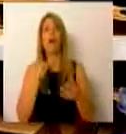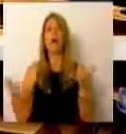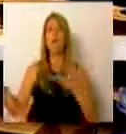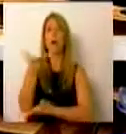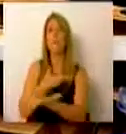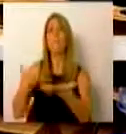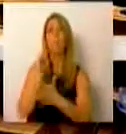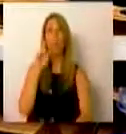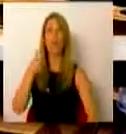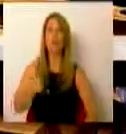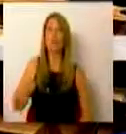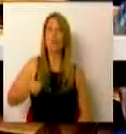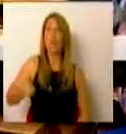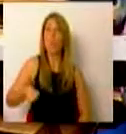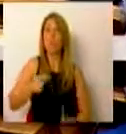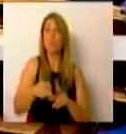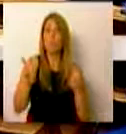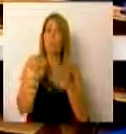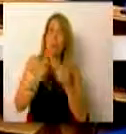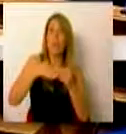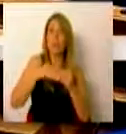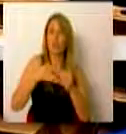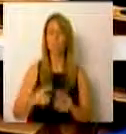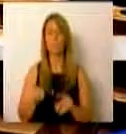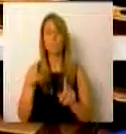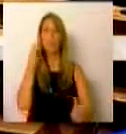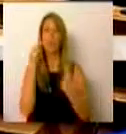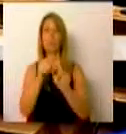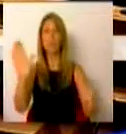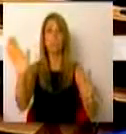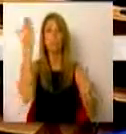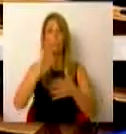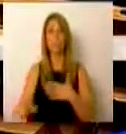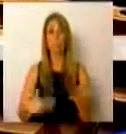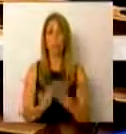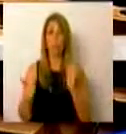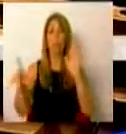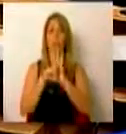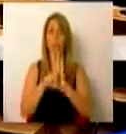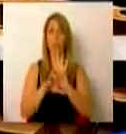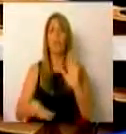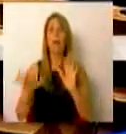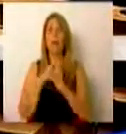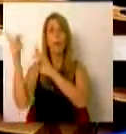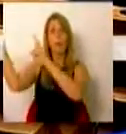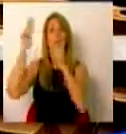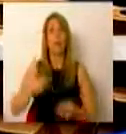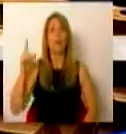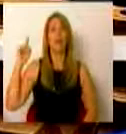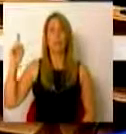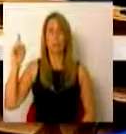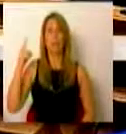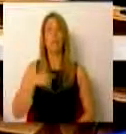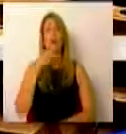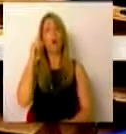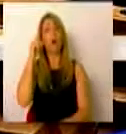a título acessório. Os principais objetivos desta proposta de lei, no âmbito da transposição da diretiva,